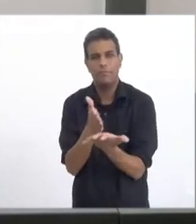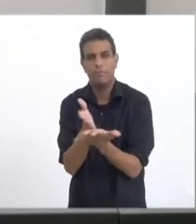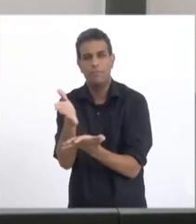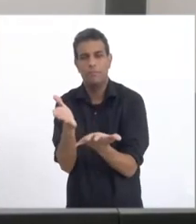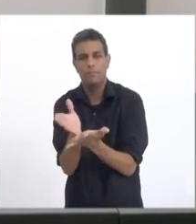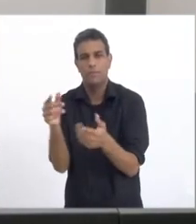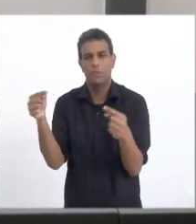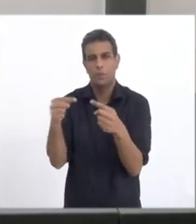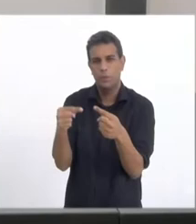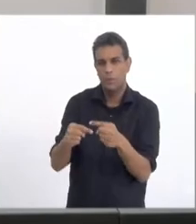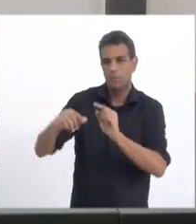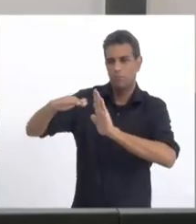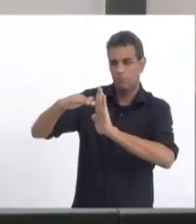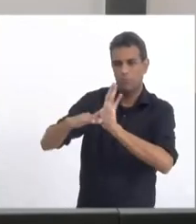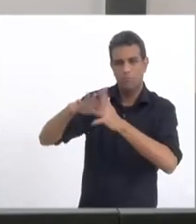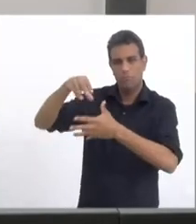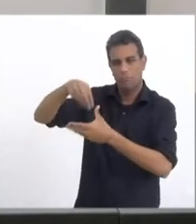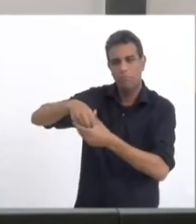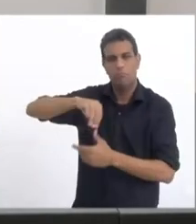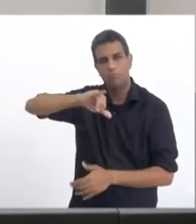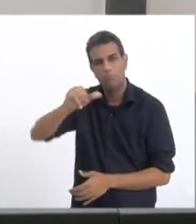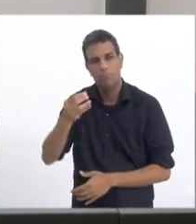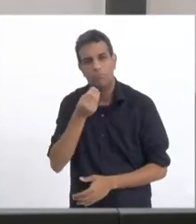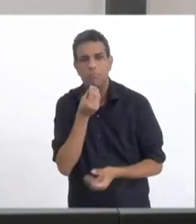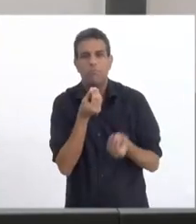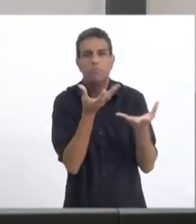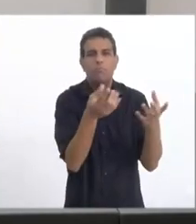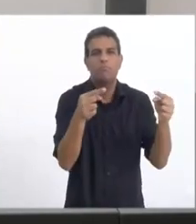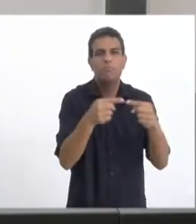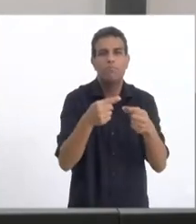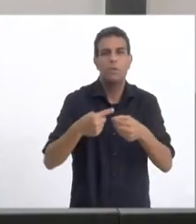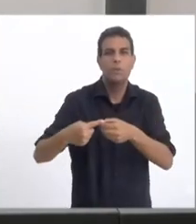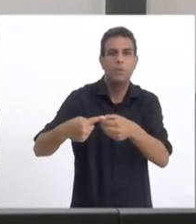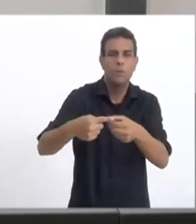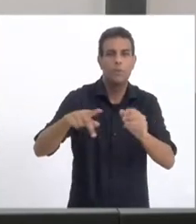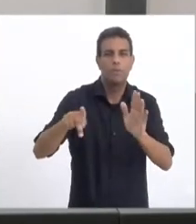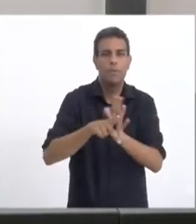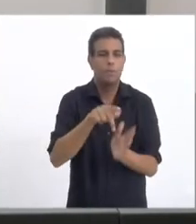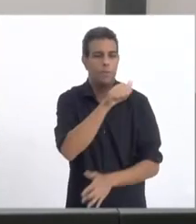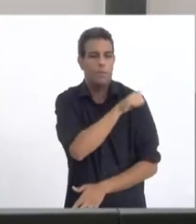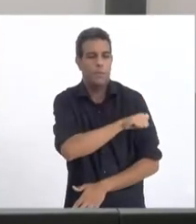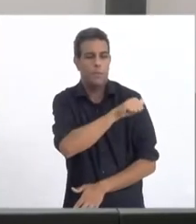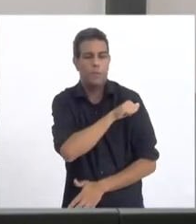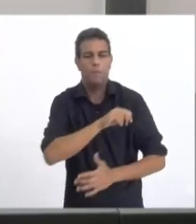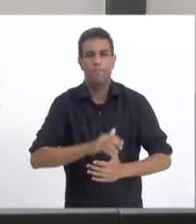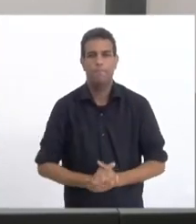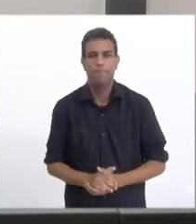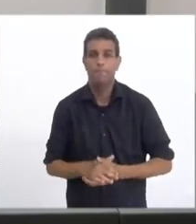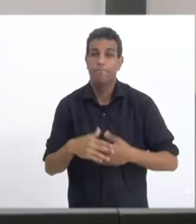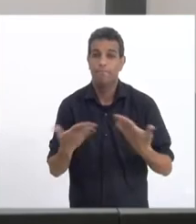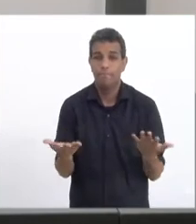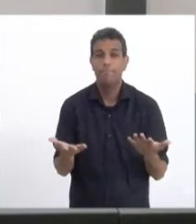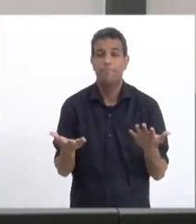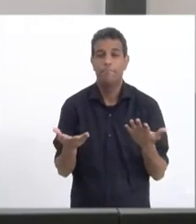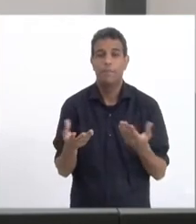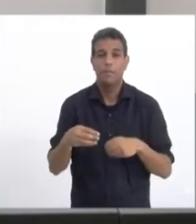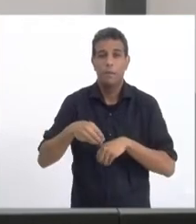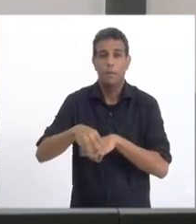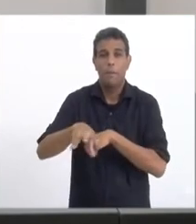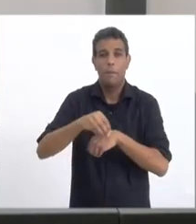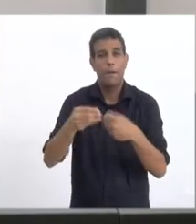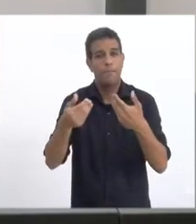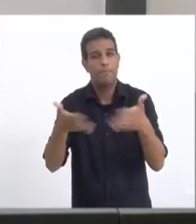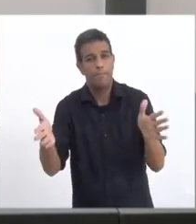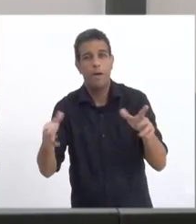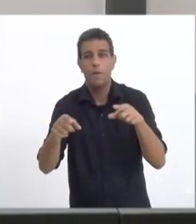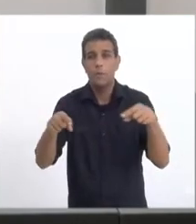parte desses programas e vamos trazer também para os nossos municípios do nosso estado. Então, eu também deixo aqui a colocação e a abertura